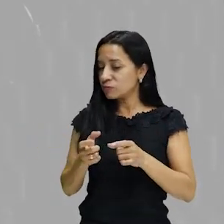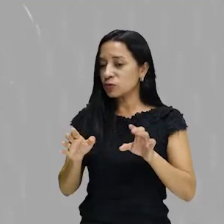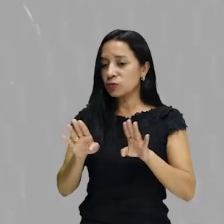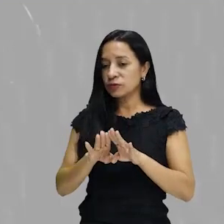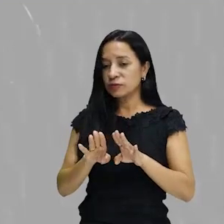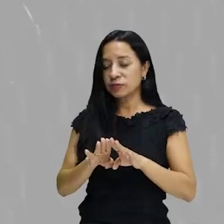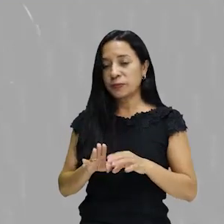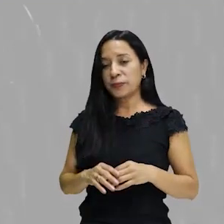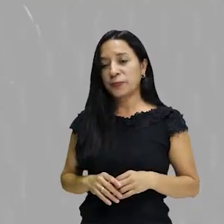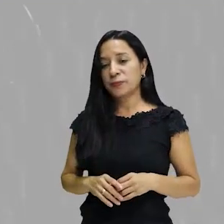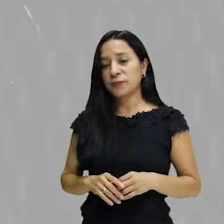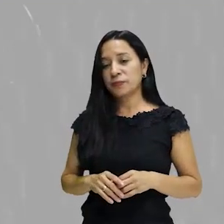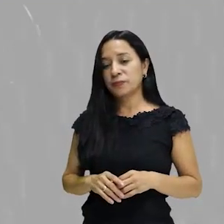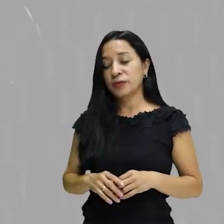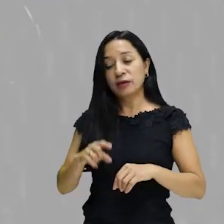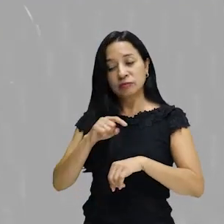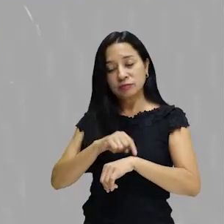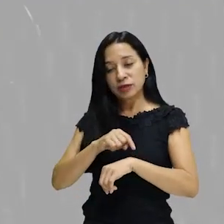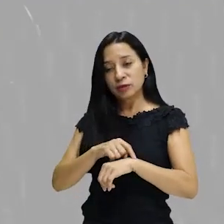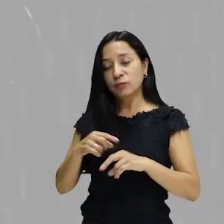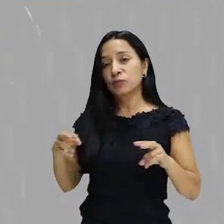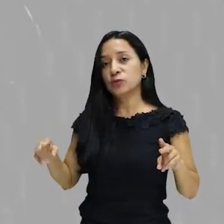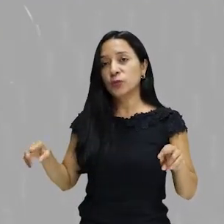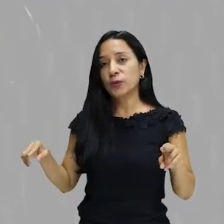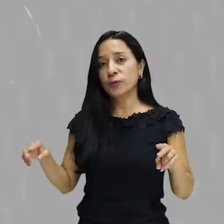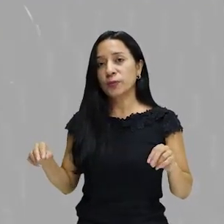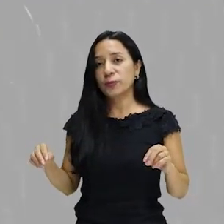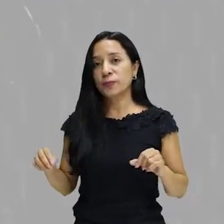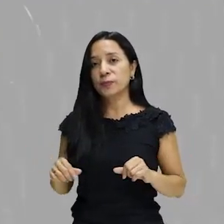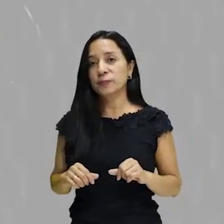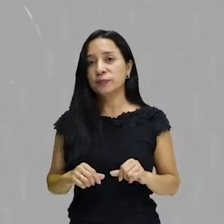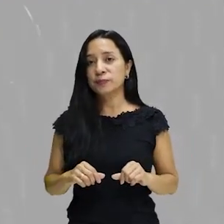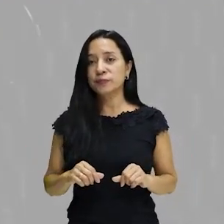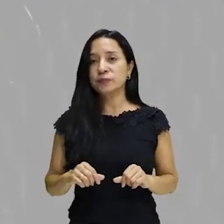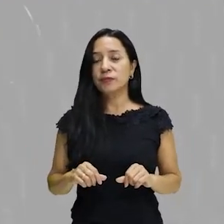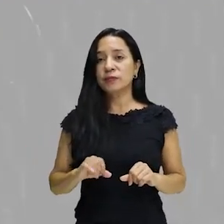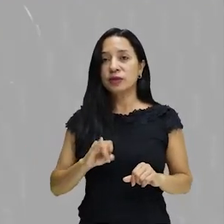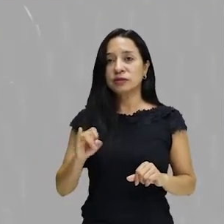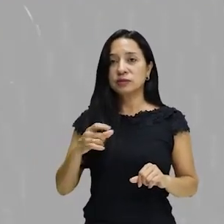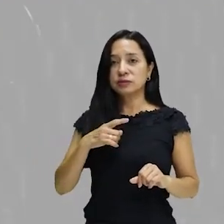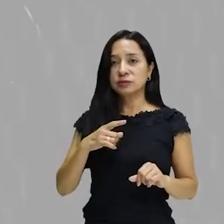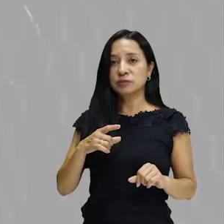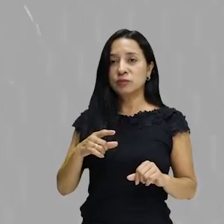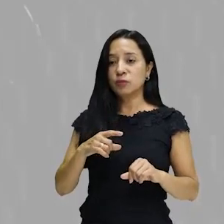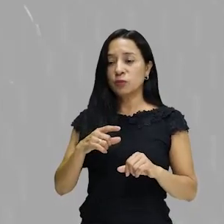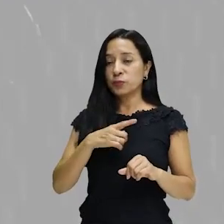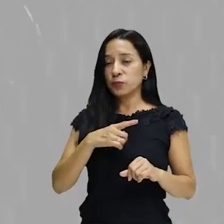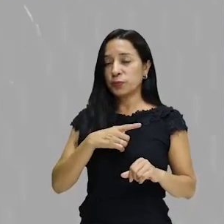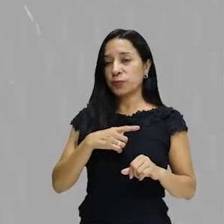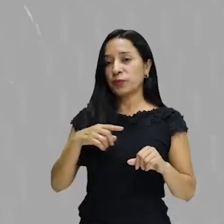Lembrando que nós estamos falando de tempos iguais, certo? Se são tempos iguais, vai sobrar para a velocidade, tá